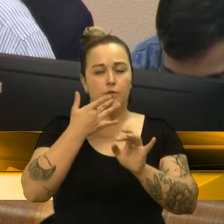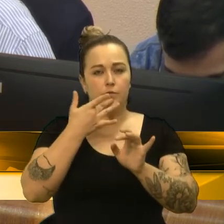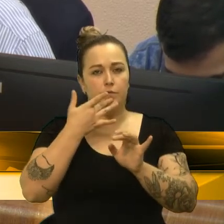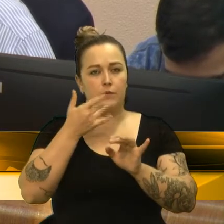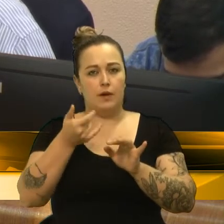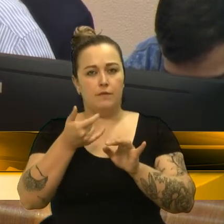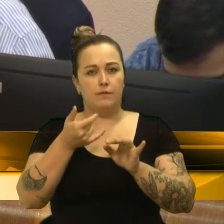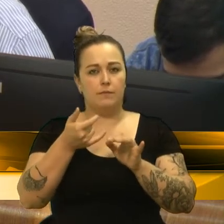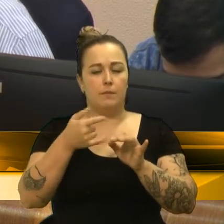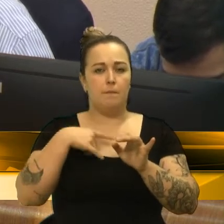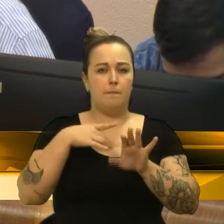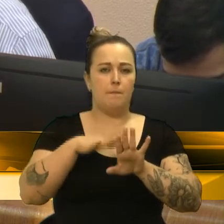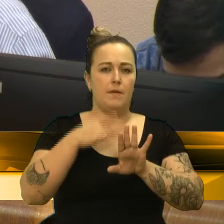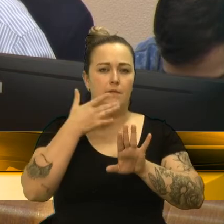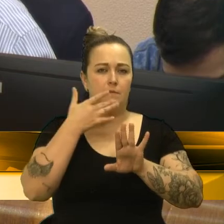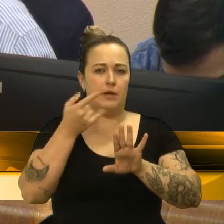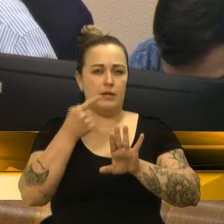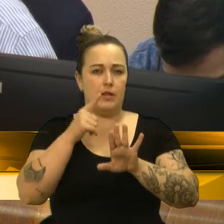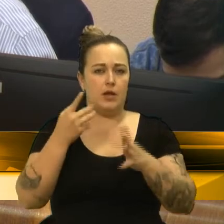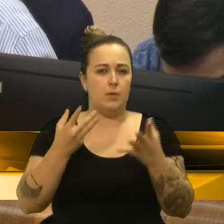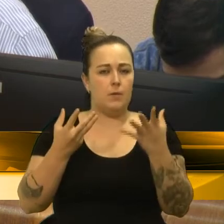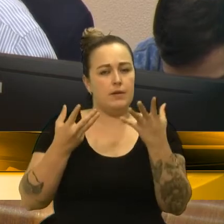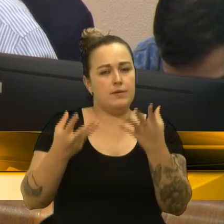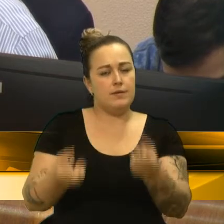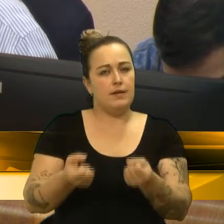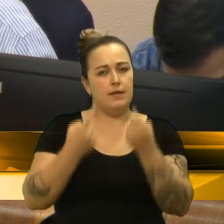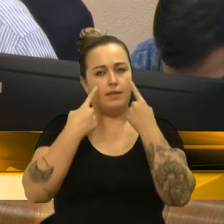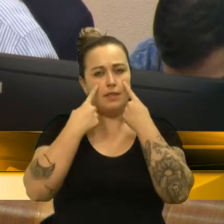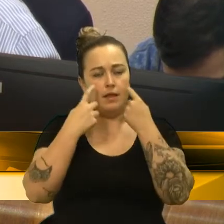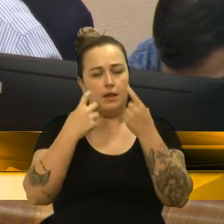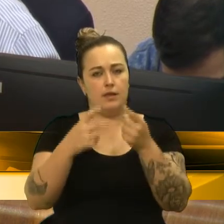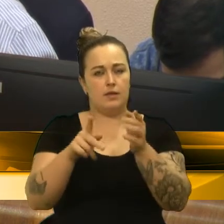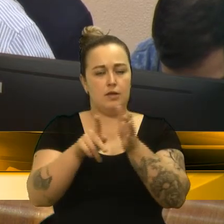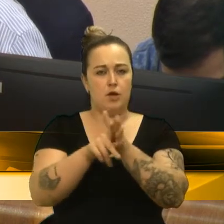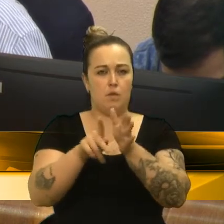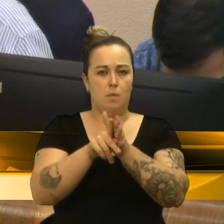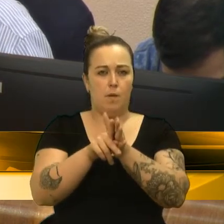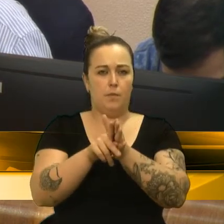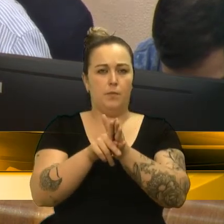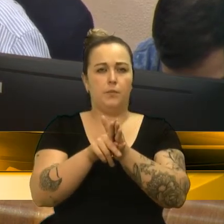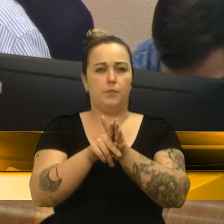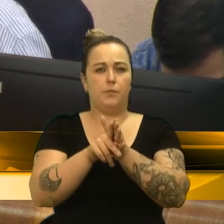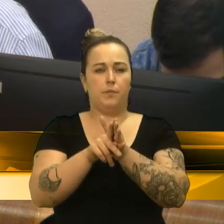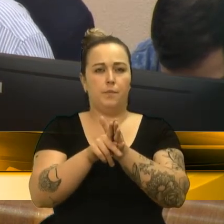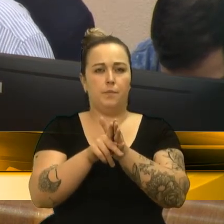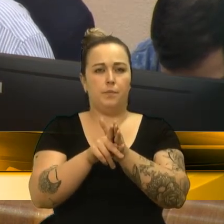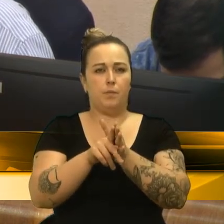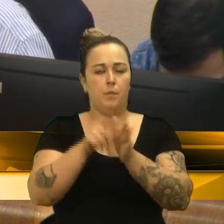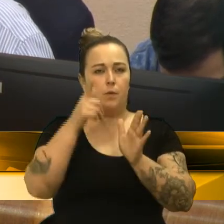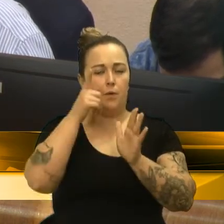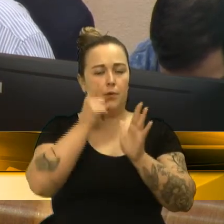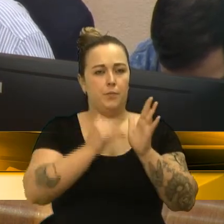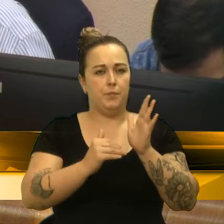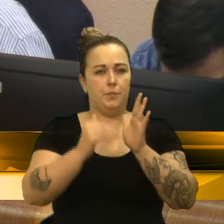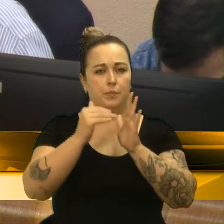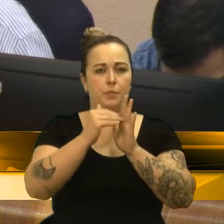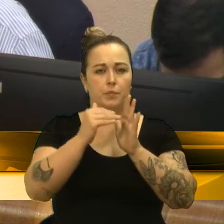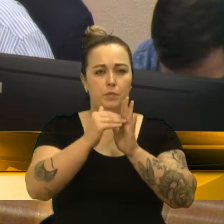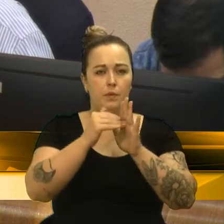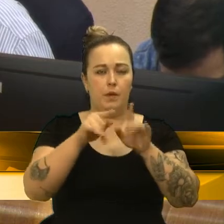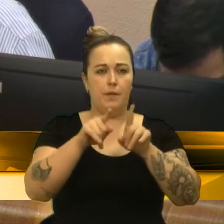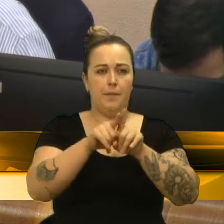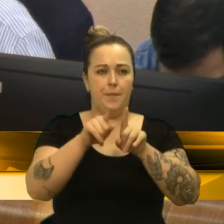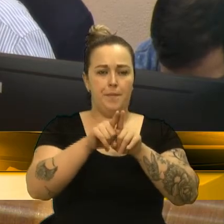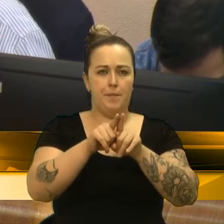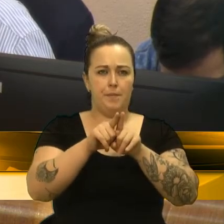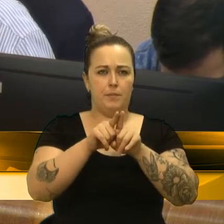sua aplicação quando não acolhedora de seus interesses. Necessário constar para que se alcance a inteligibilidade da matéria e para a ilustração das posições